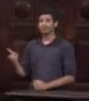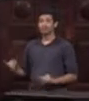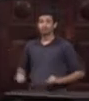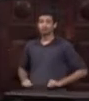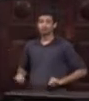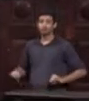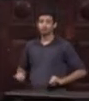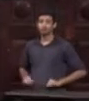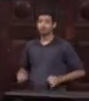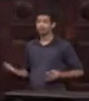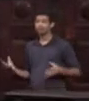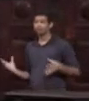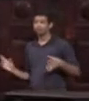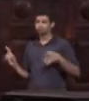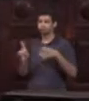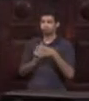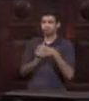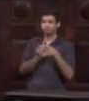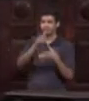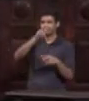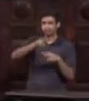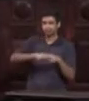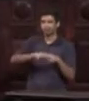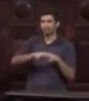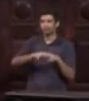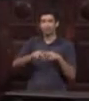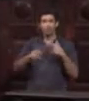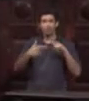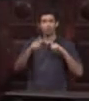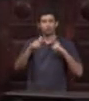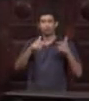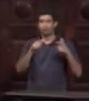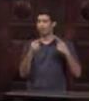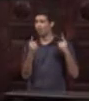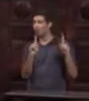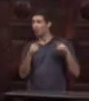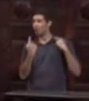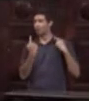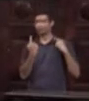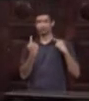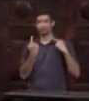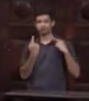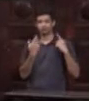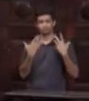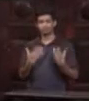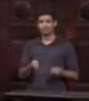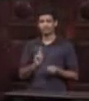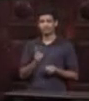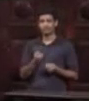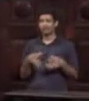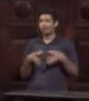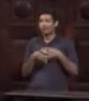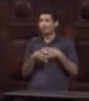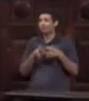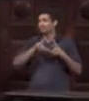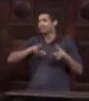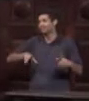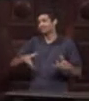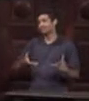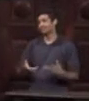foi parar dentro de uma cela onde tinha outros adolescentes que, segundo a informação que